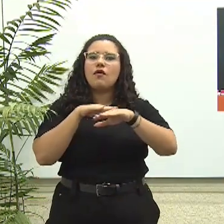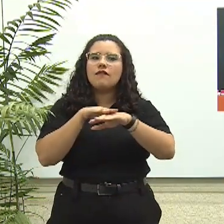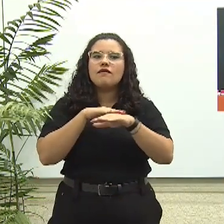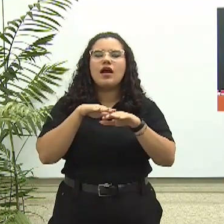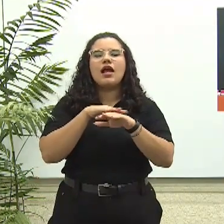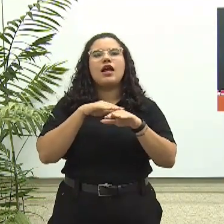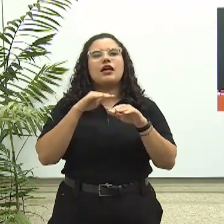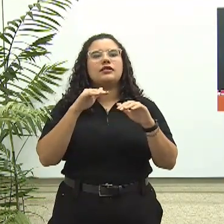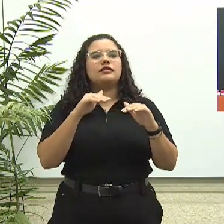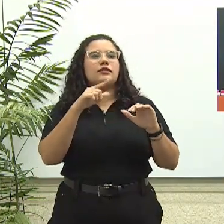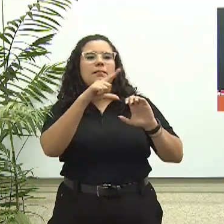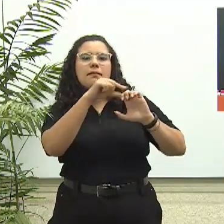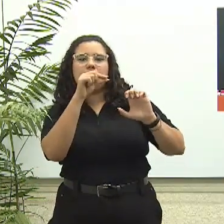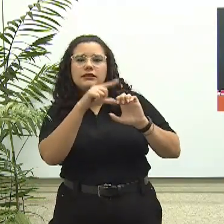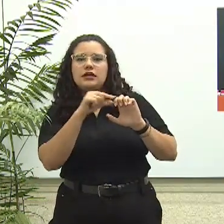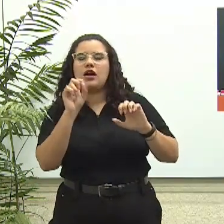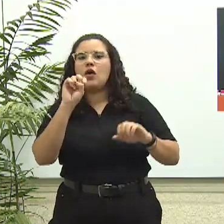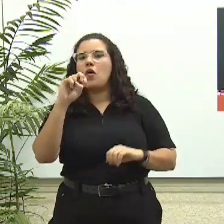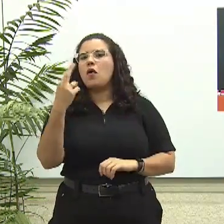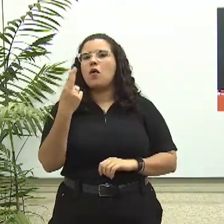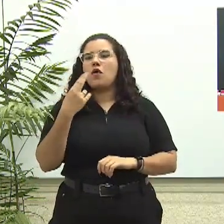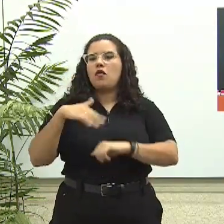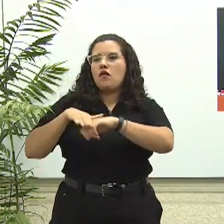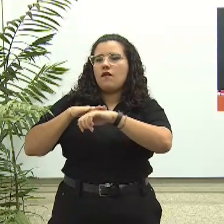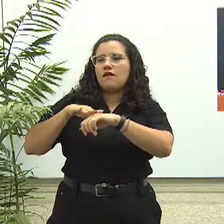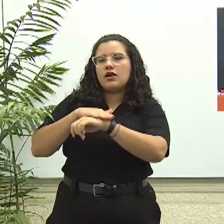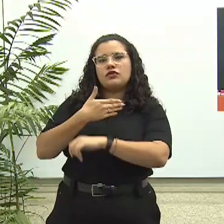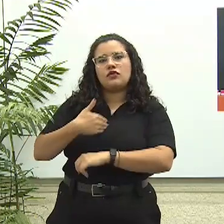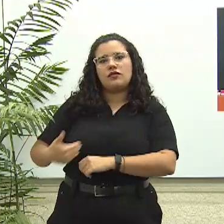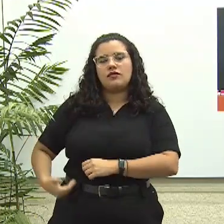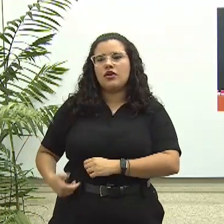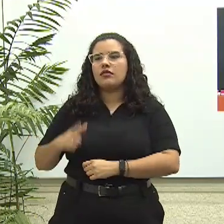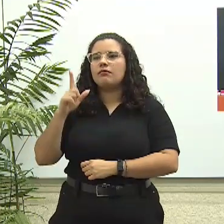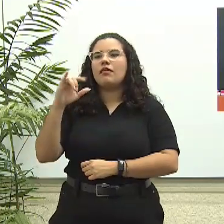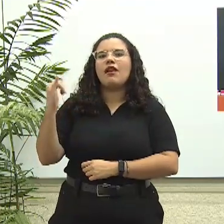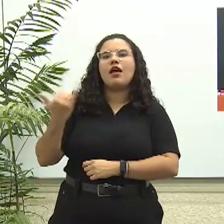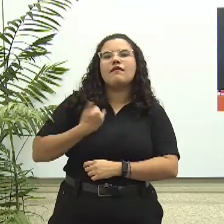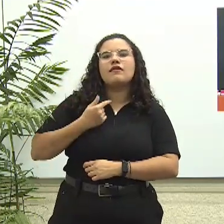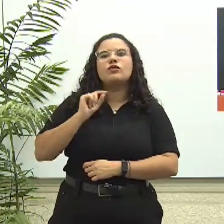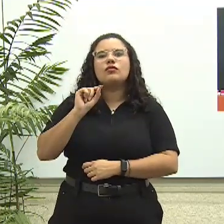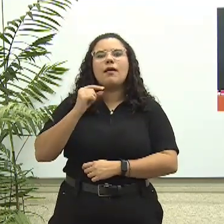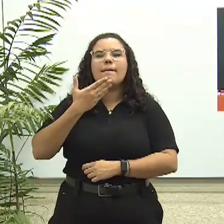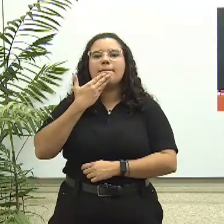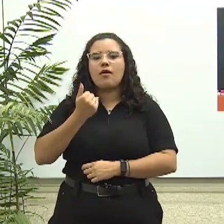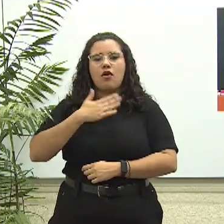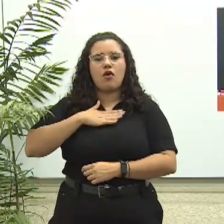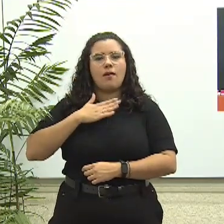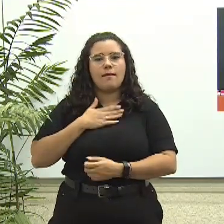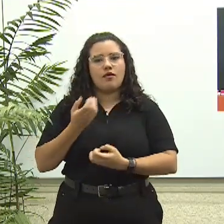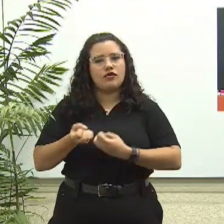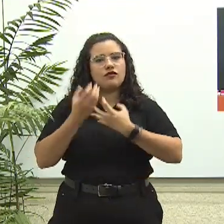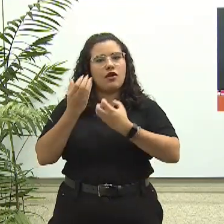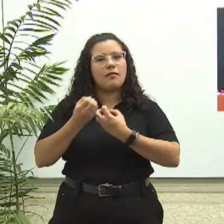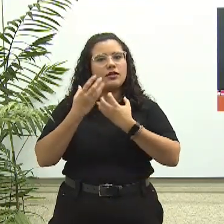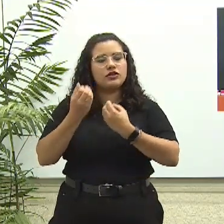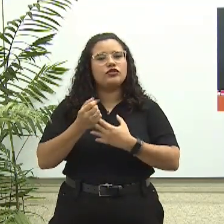com governos eles vão dizer que é mais barato hospedar os seus dados